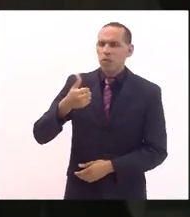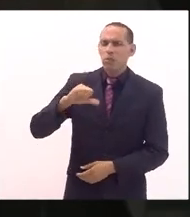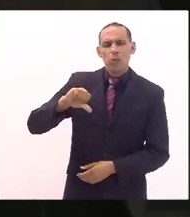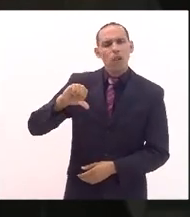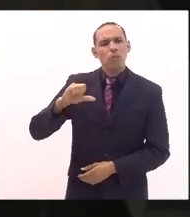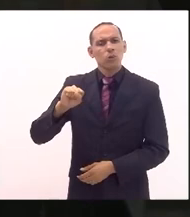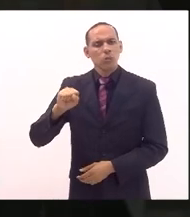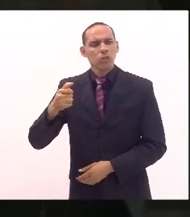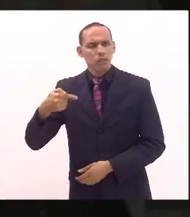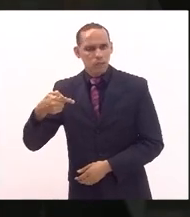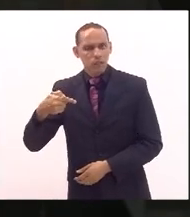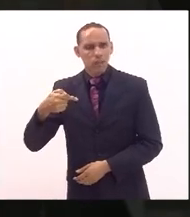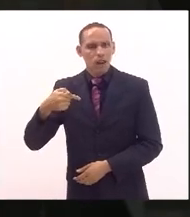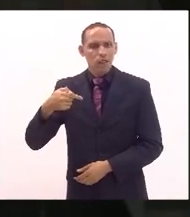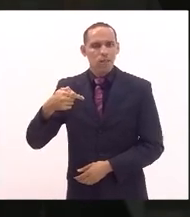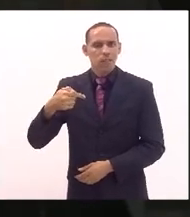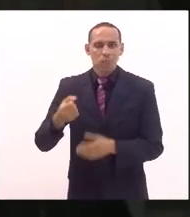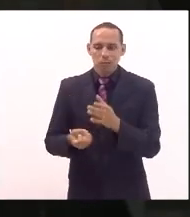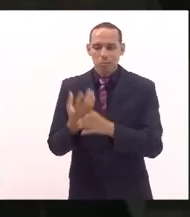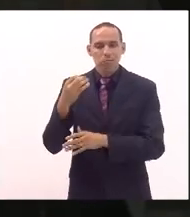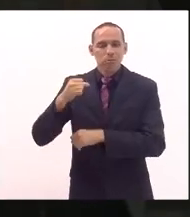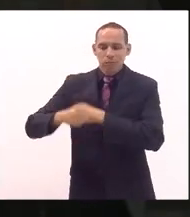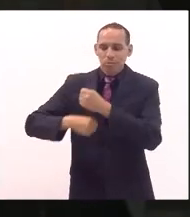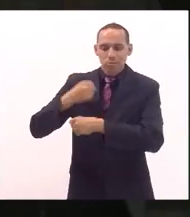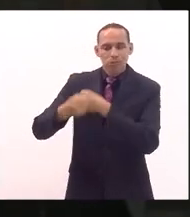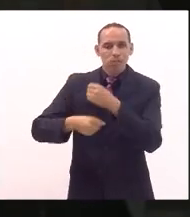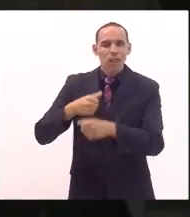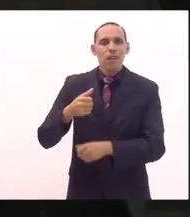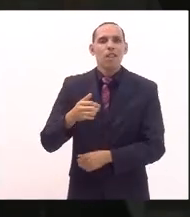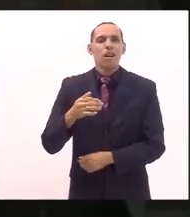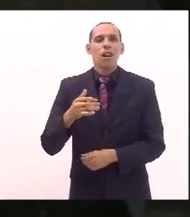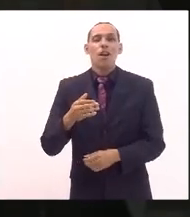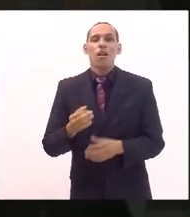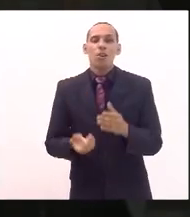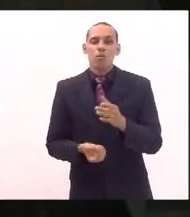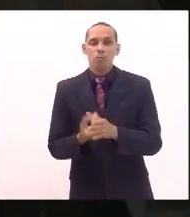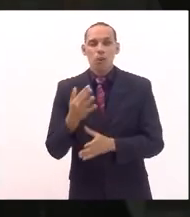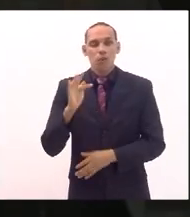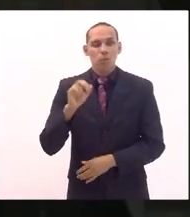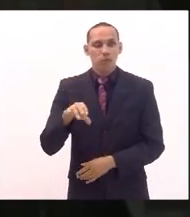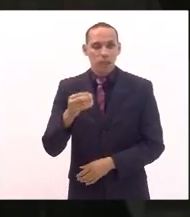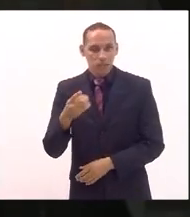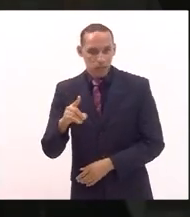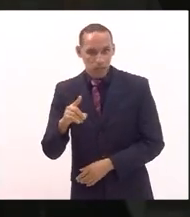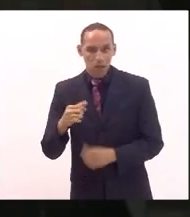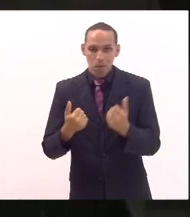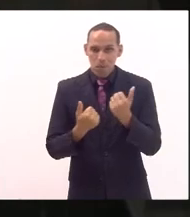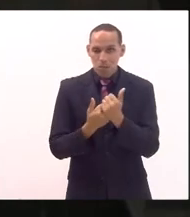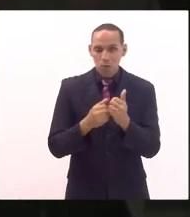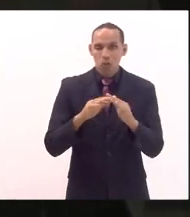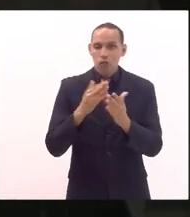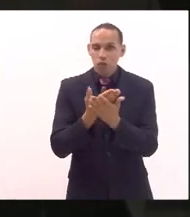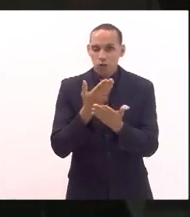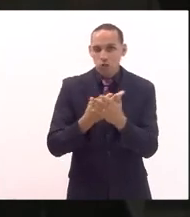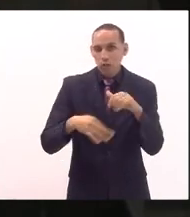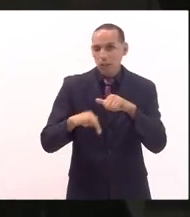10 anos depois foi transformado em Fundação de Apoio à escola técnica Faetec